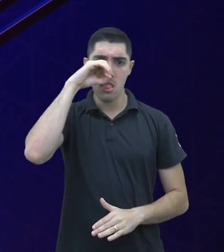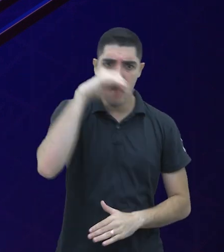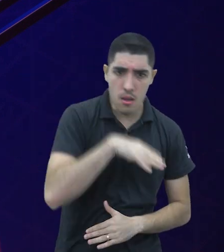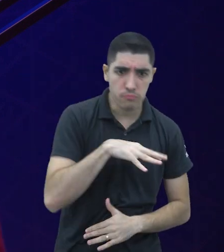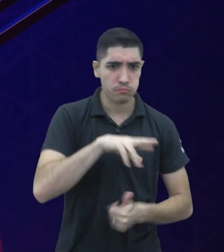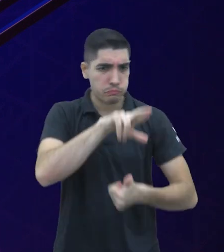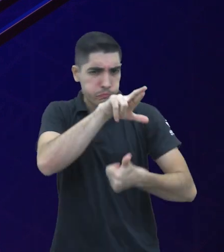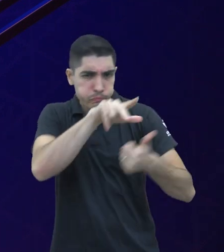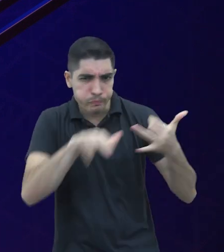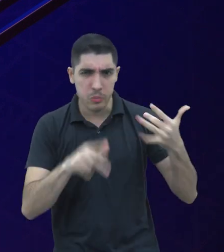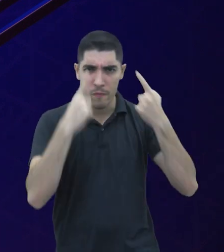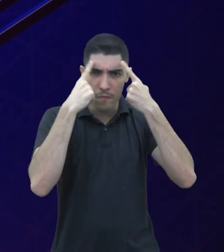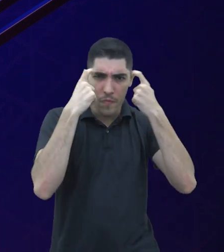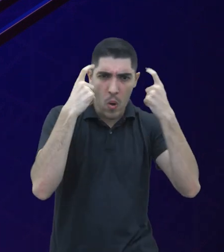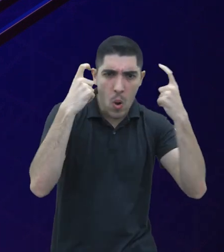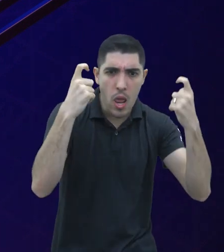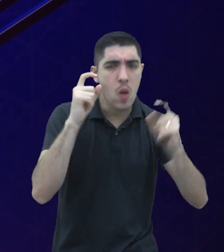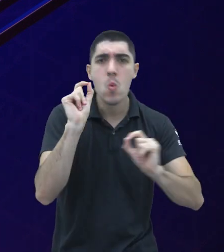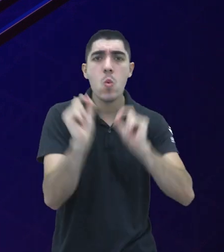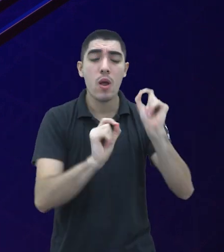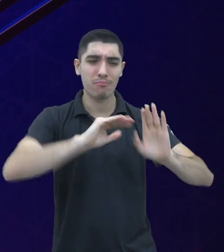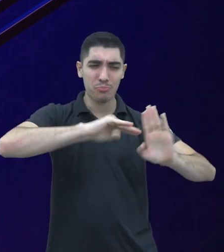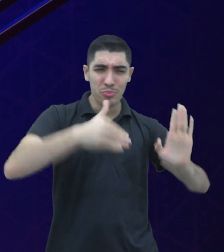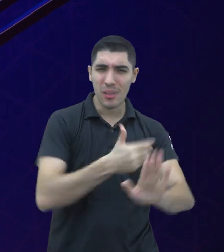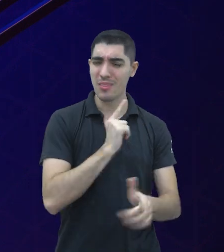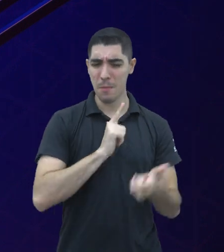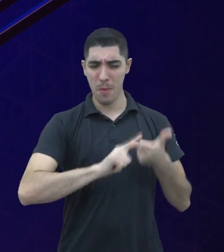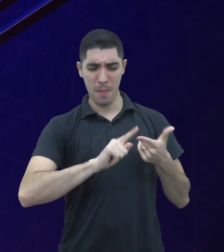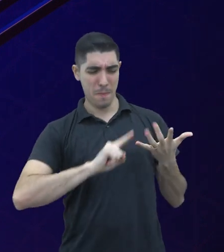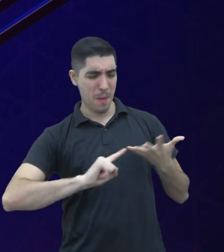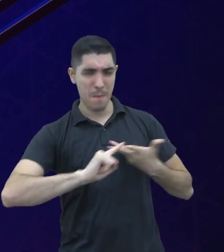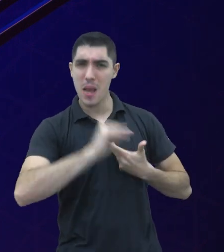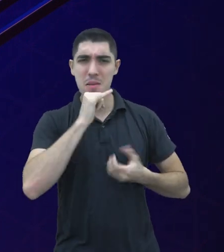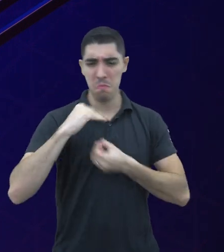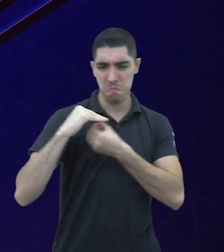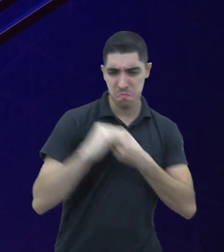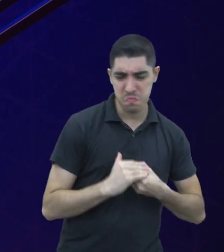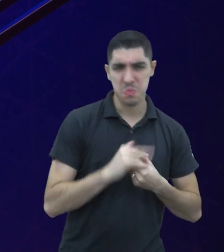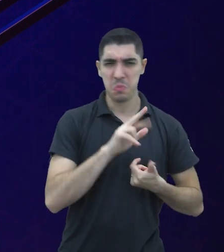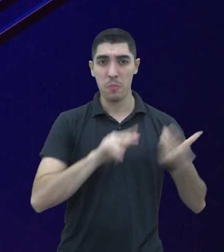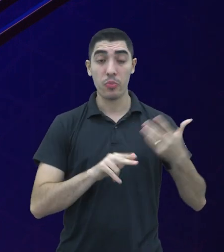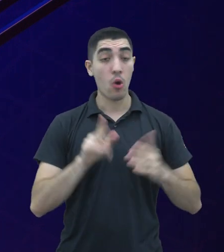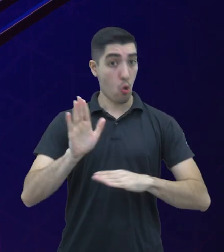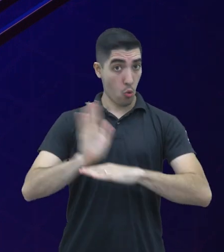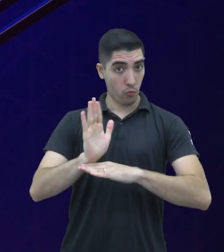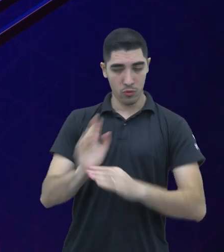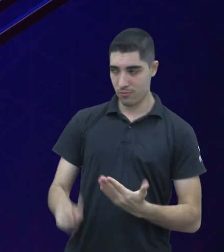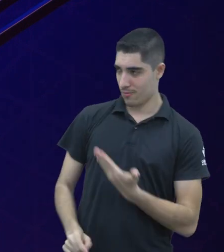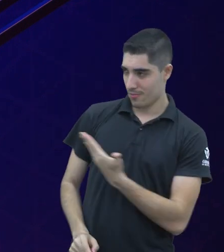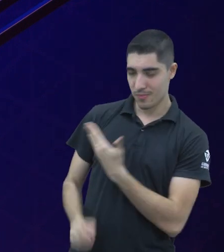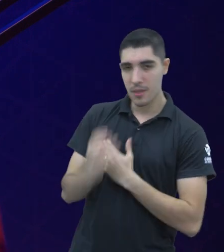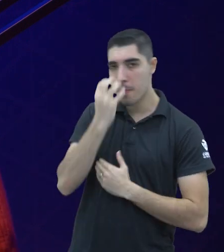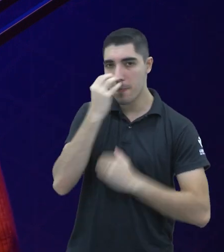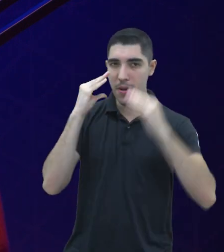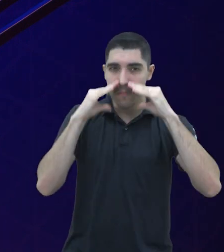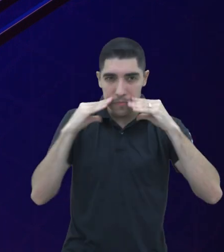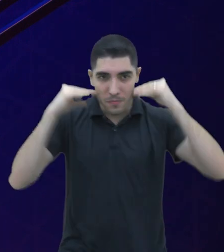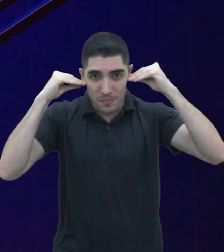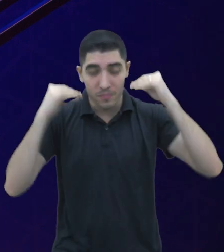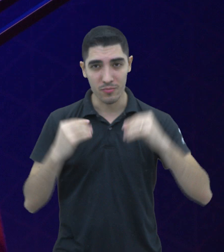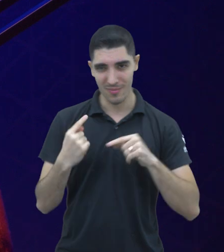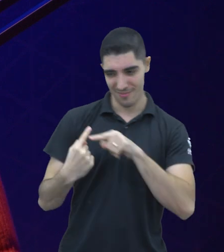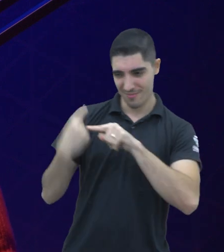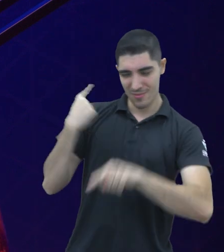verdadeiro mal nasce das diversas formas de dominação, opressão e exclusão. No filme Coringa, de 2019, do diretor